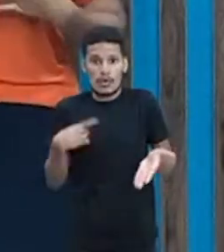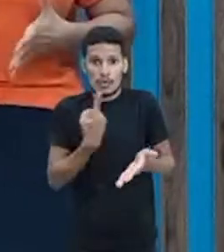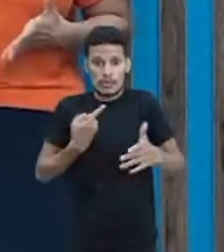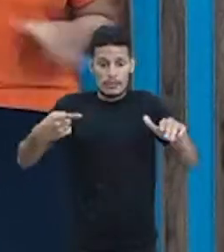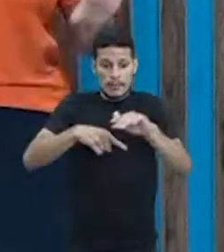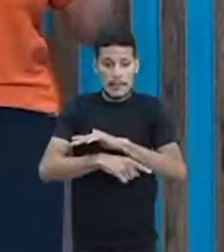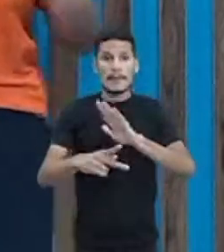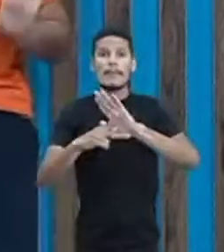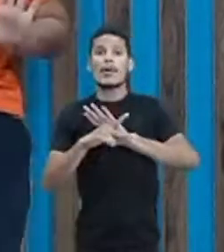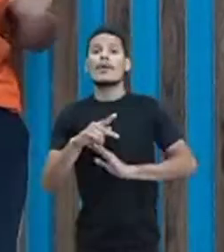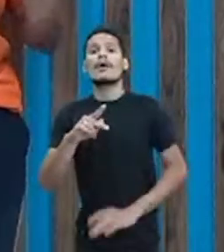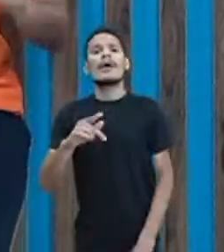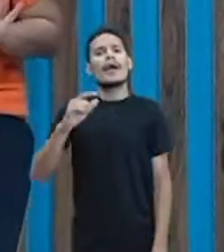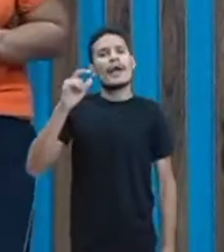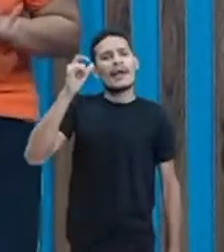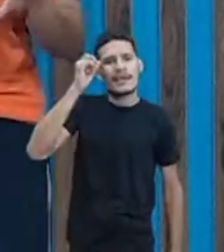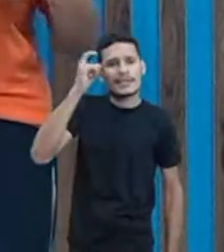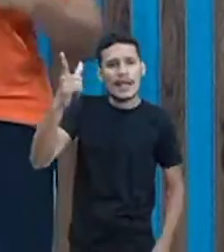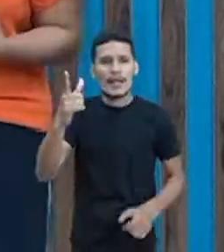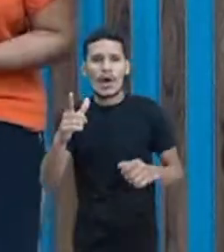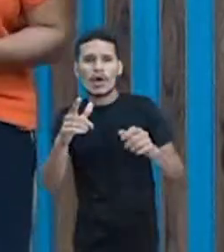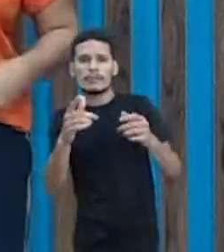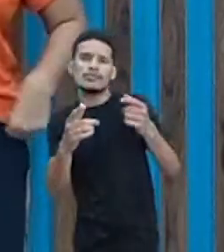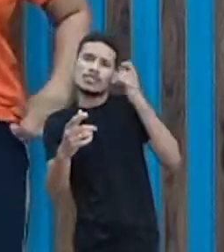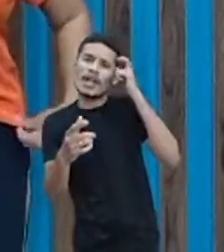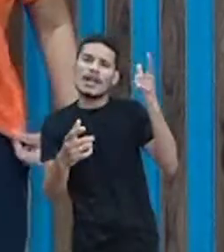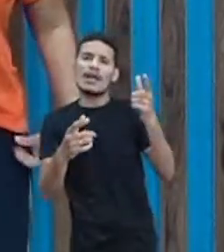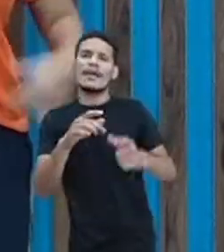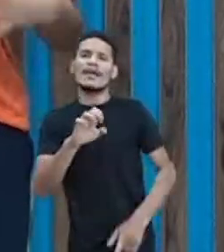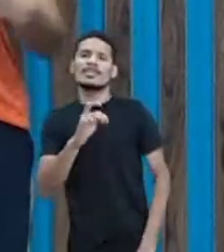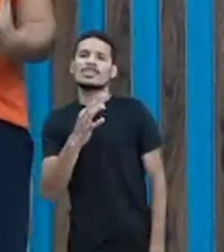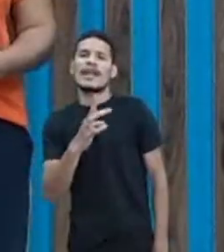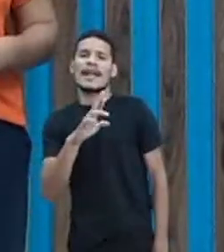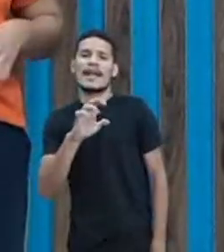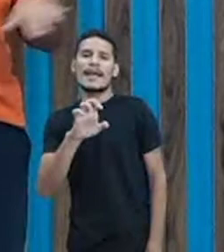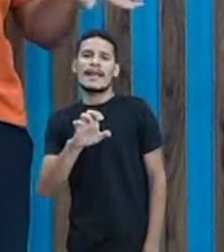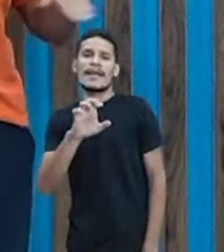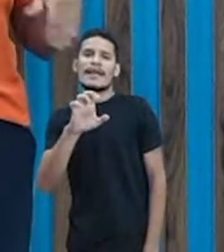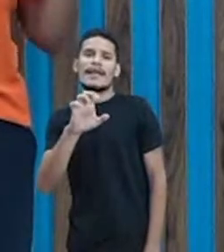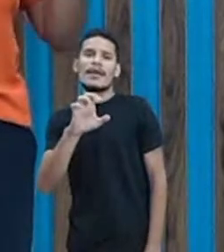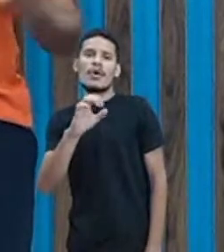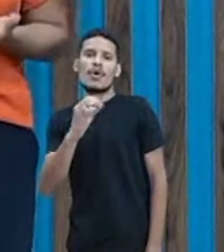os estereótipos, porque eu realmente quero fazer uma aula assim que vocês realmente tirem suas dúvidas,